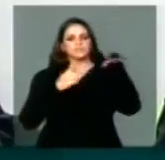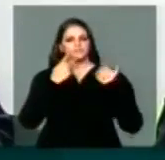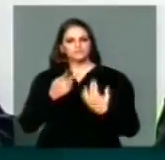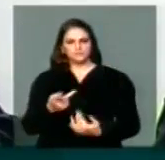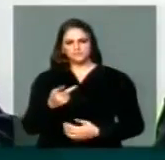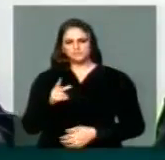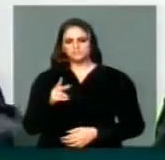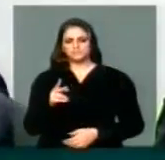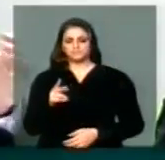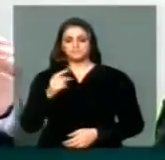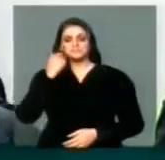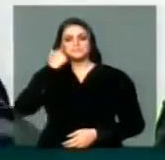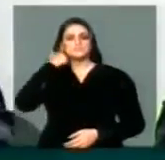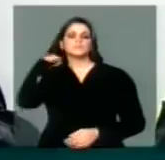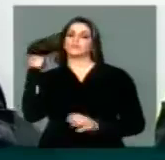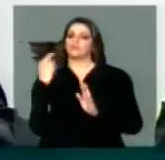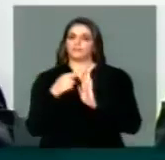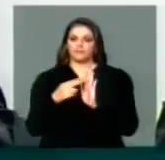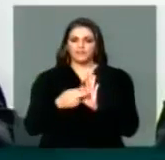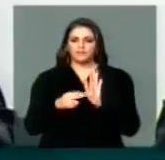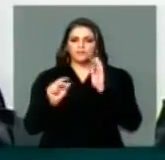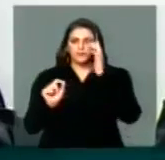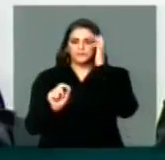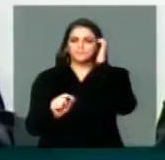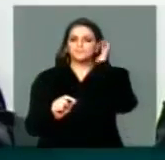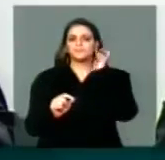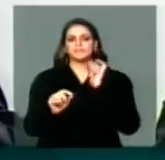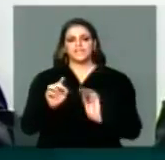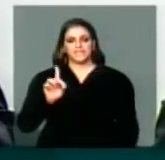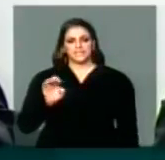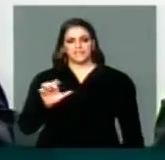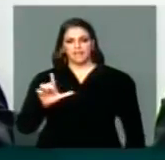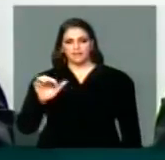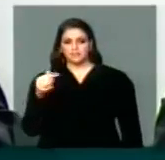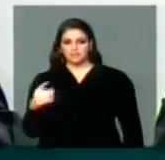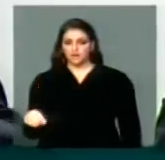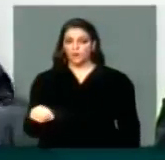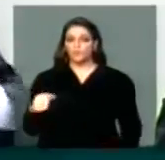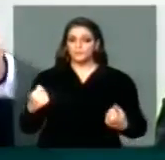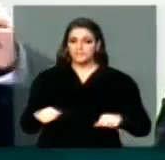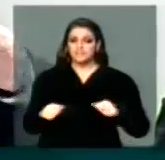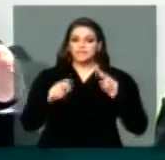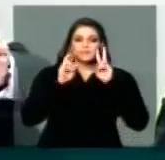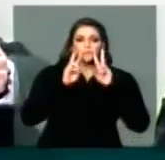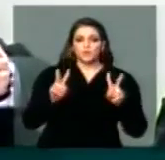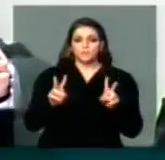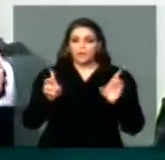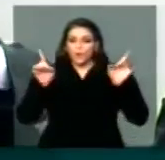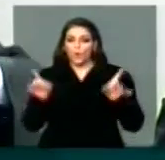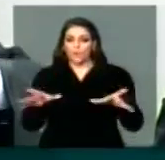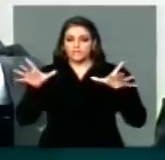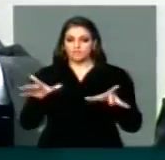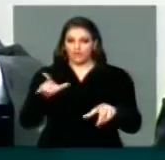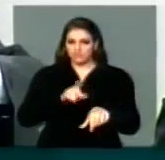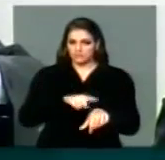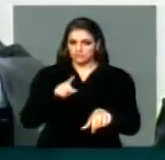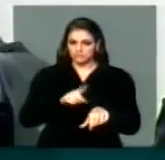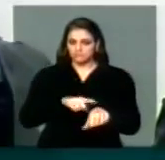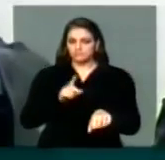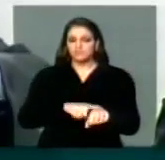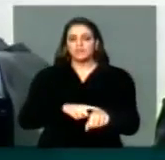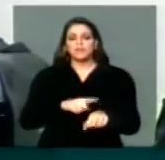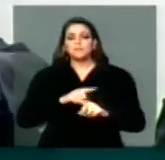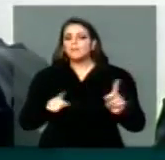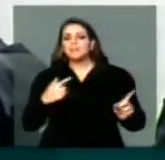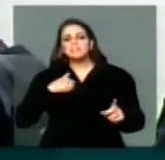que seriam colocados, que as delações teriam que ter depoimentos coincidentes para dar o suporte. Os pedidos de arquivamentos que eu já li,